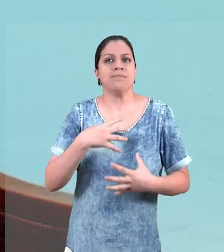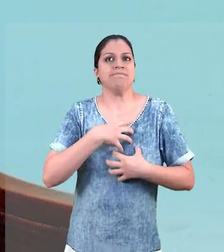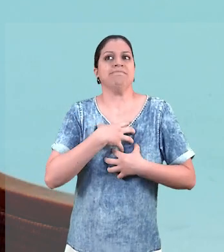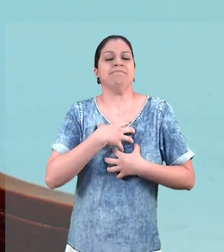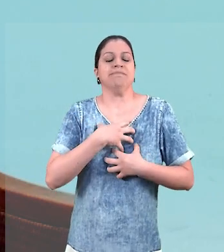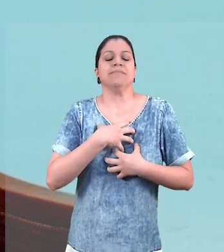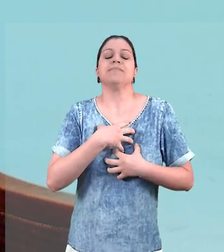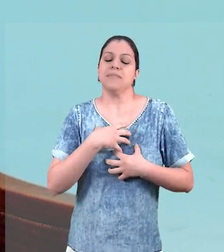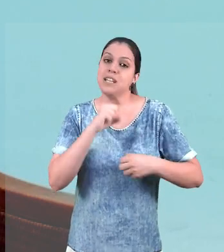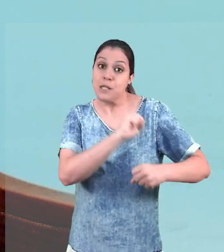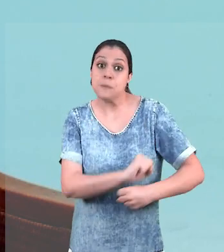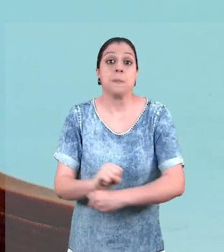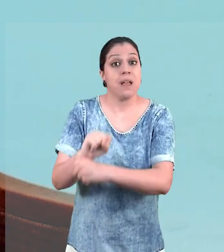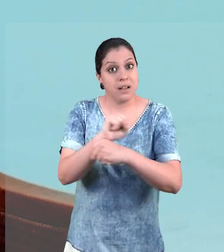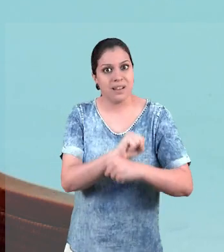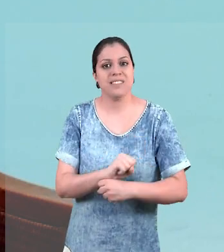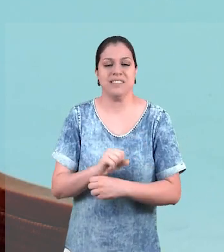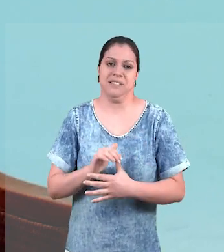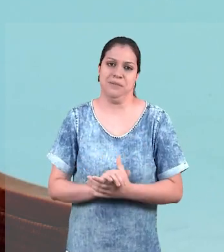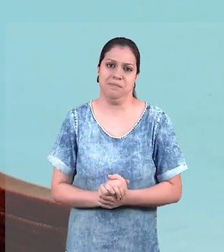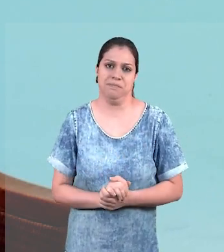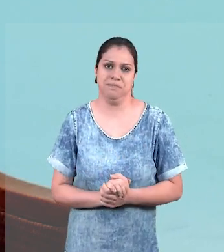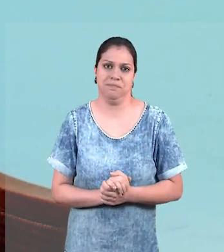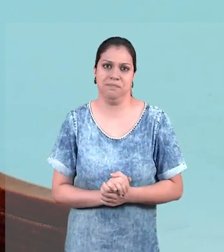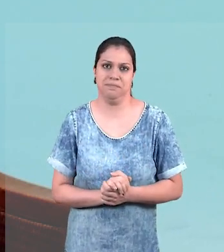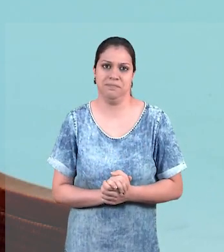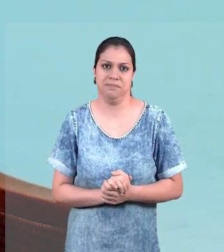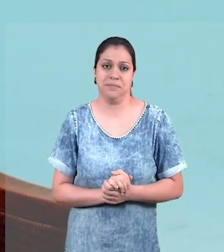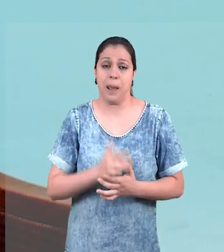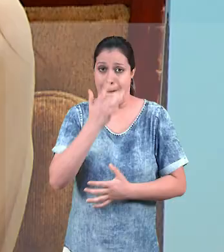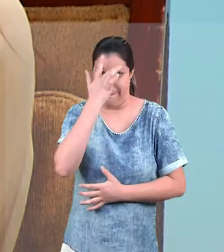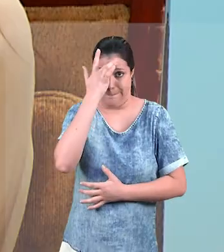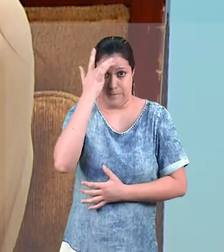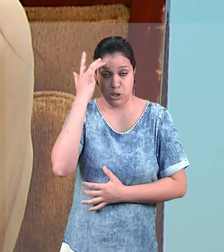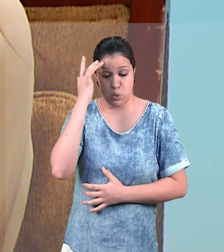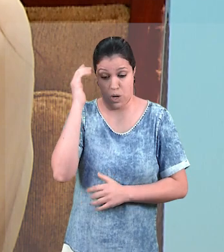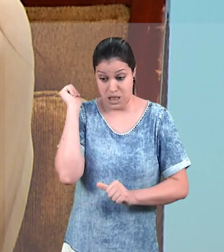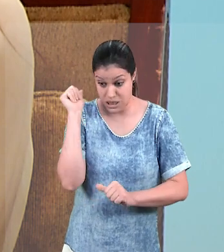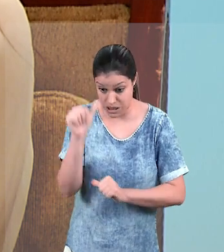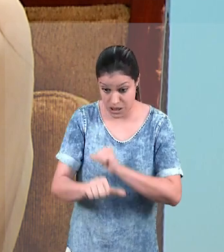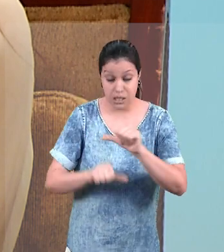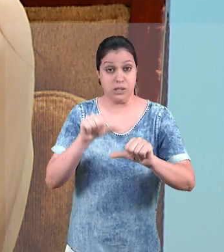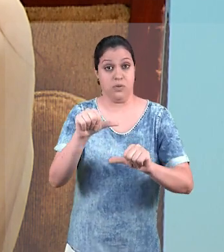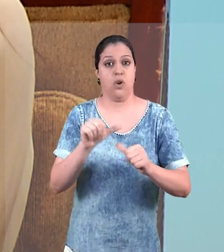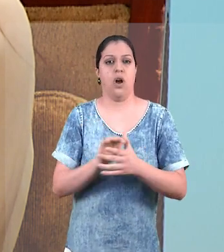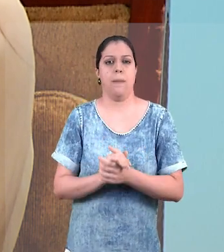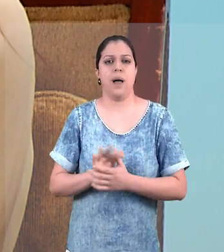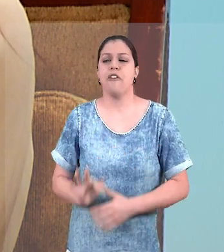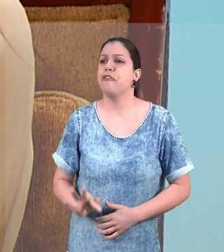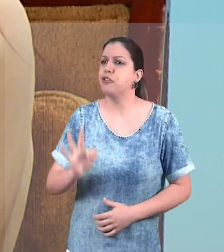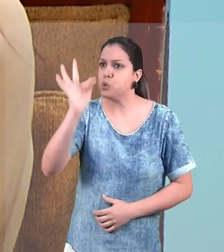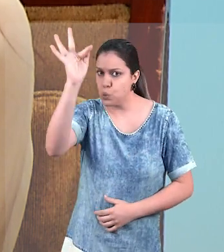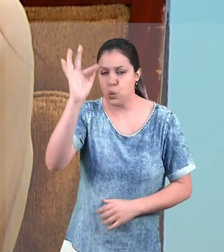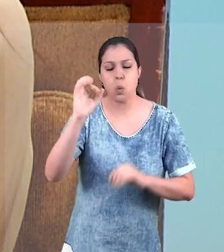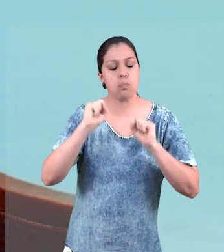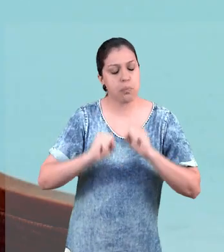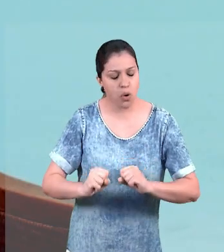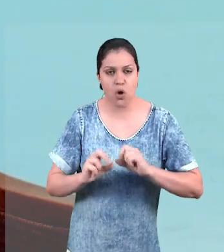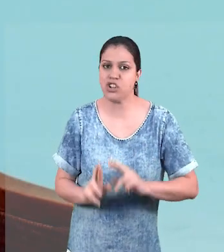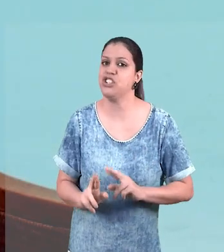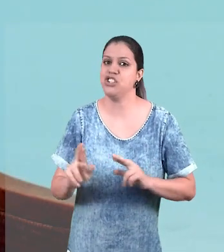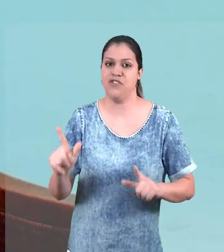Cria na gente assim uma esperança de que as pessoas se transformem, que o futuro deles pode